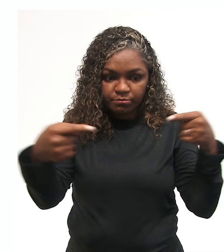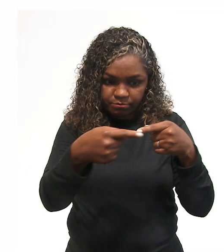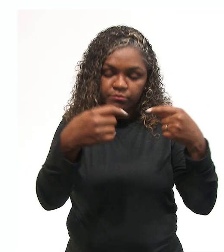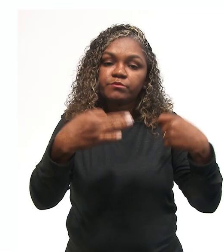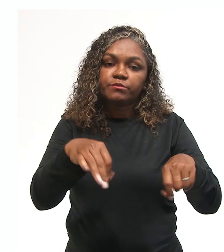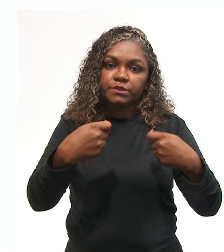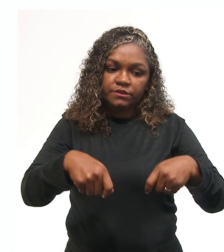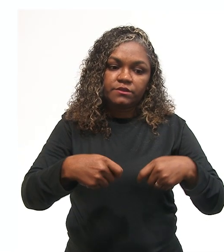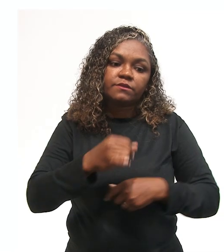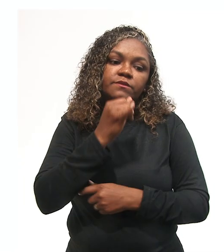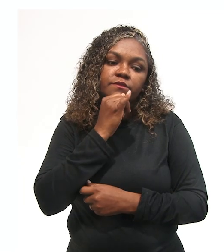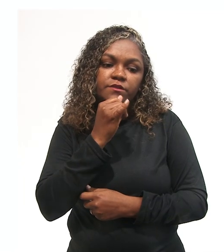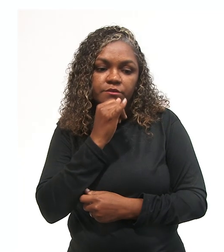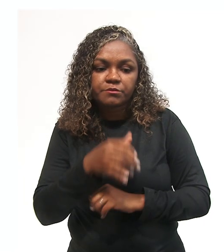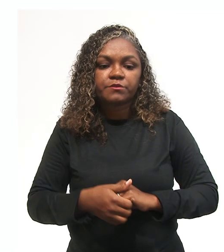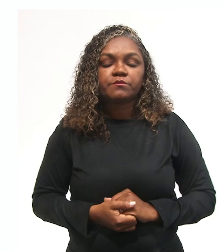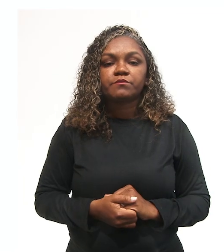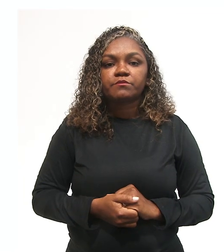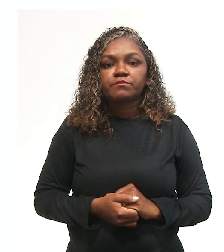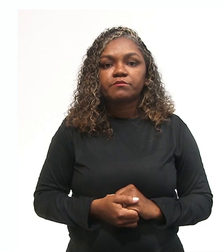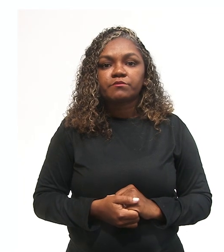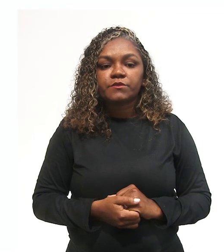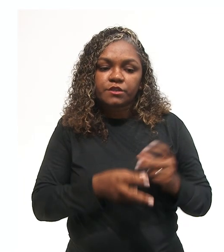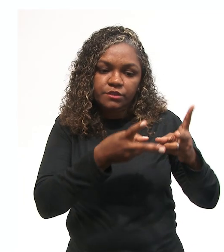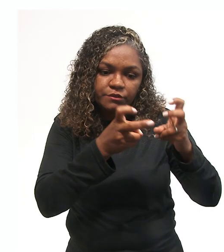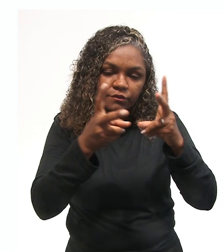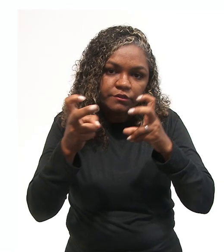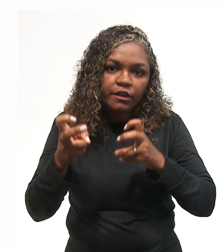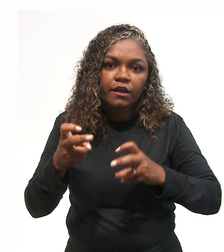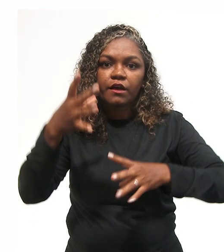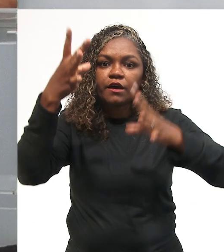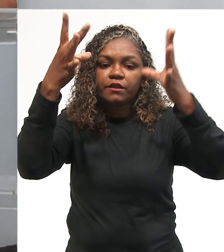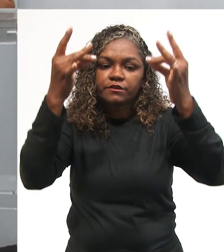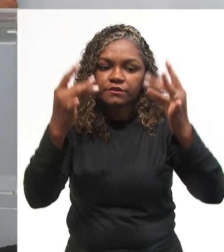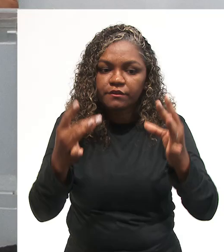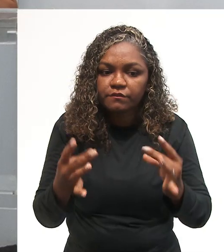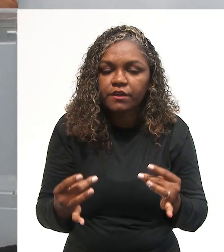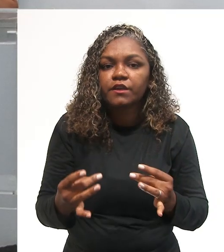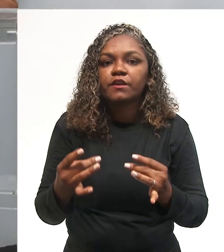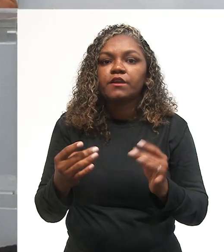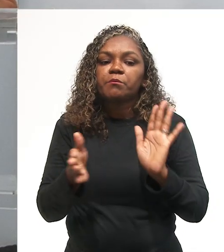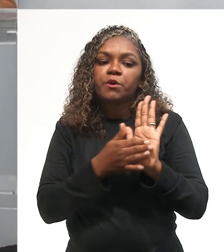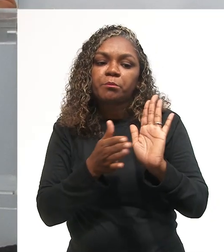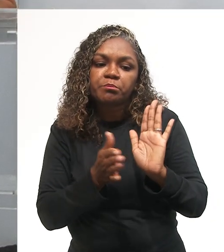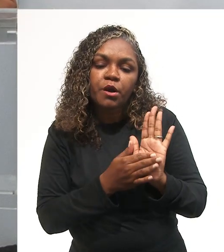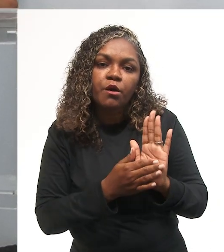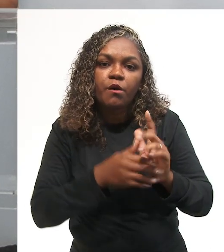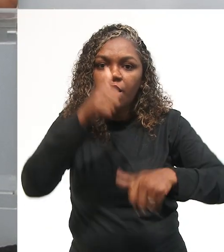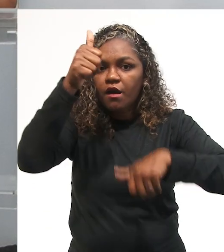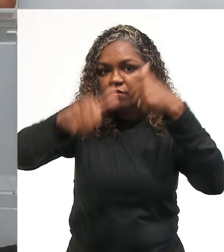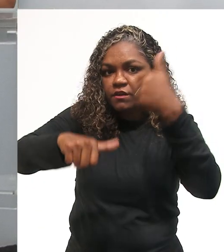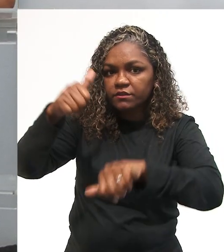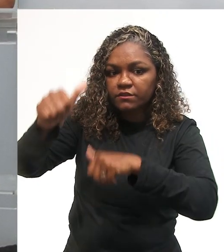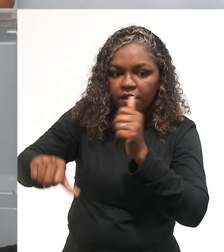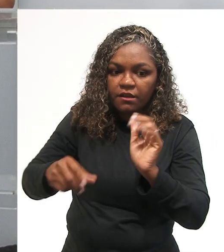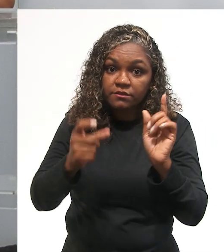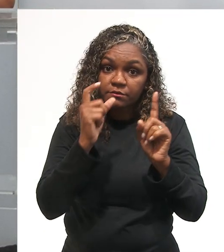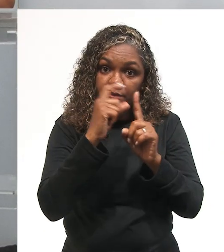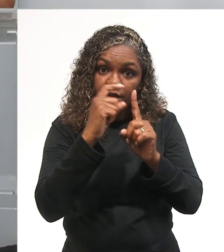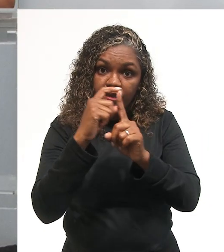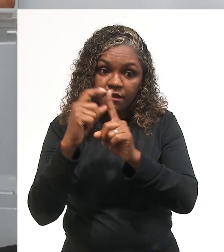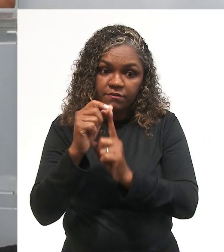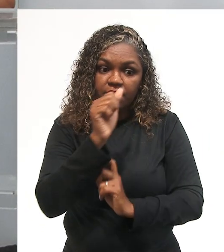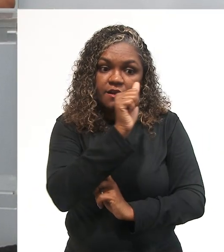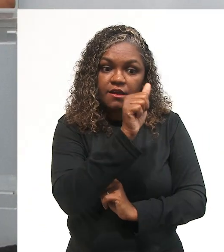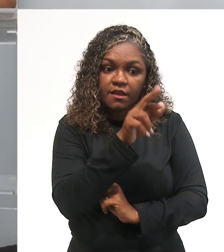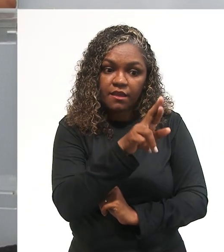avaliar, tá? Então, assim, retomando o exemplo que nós colocamos anteriormente, né? Como as micro e pequenas